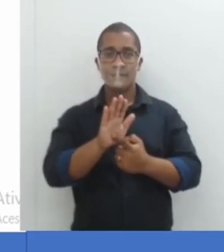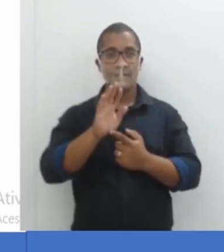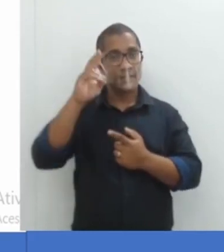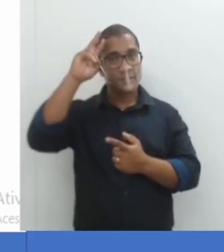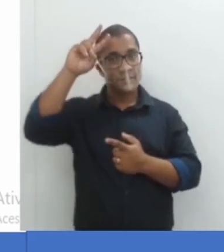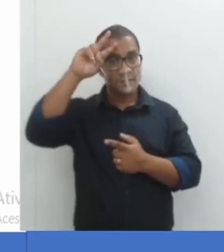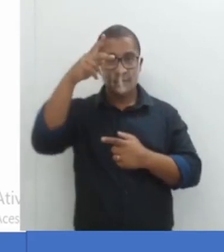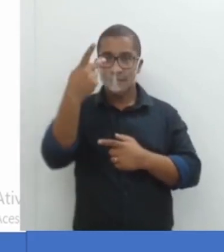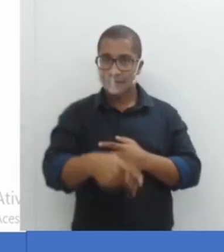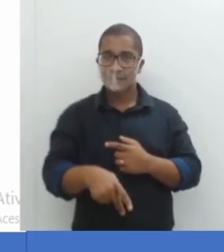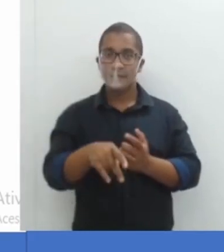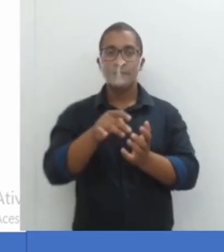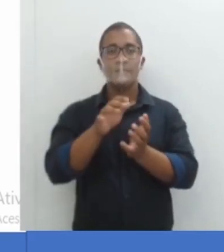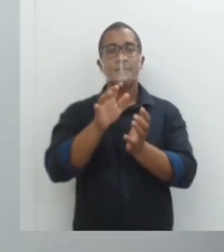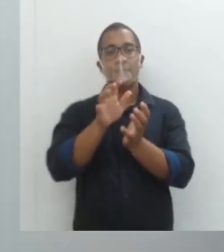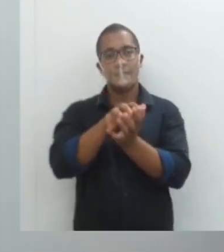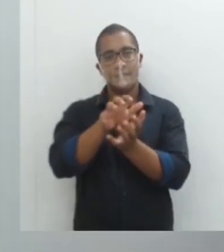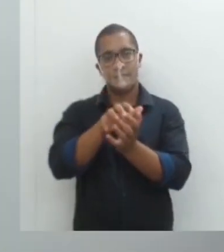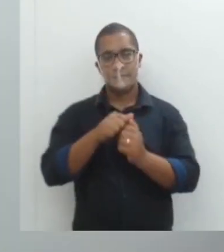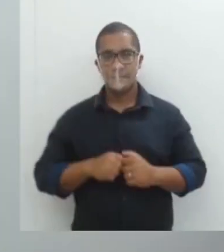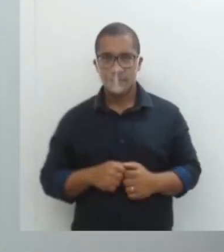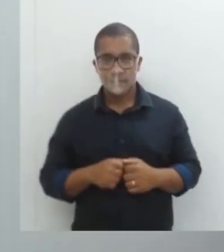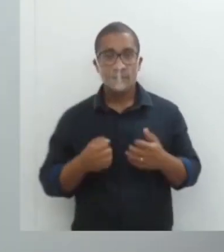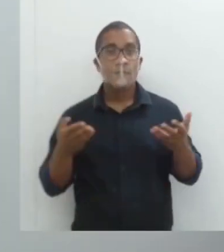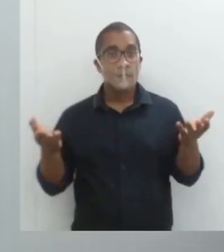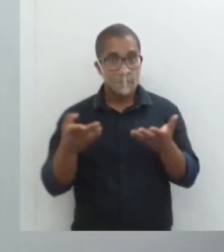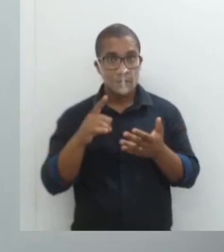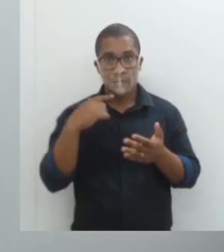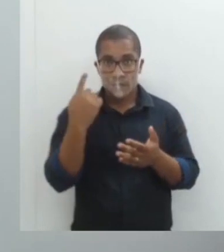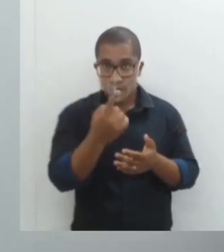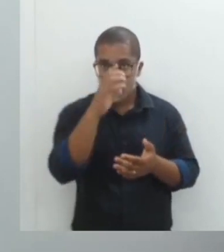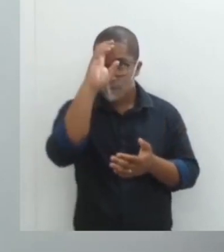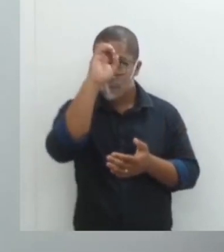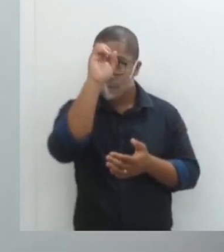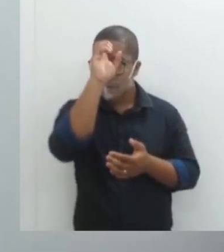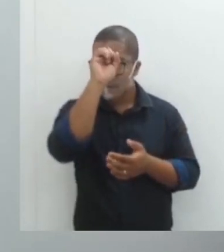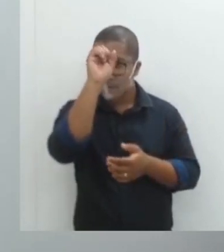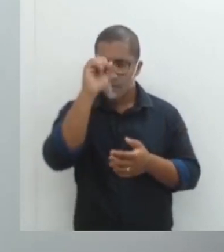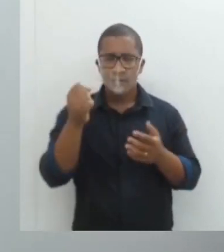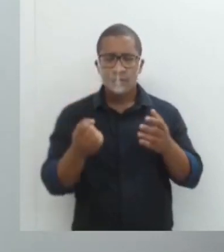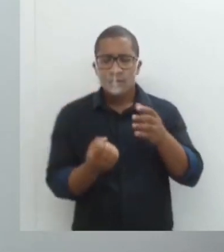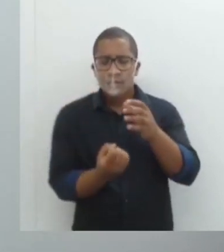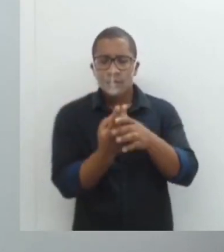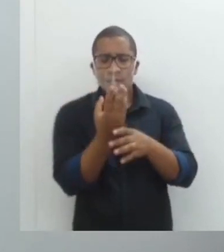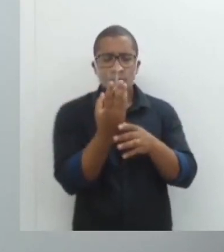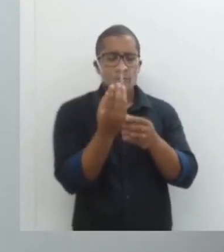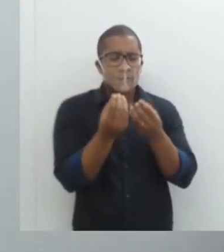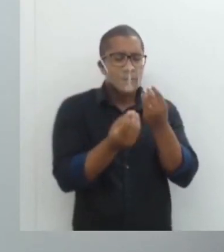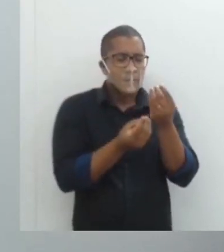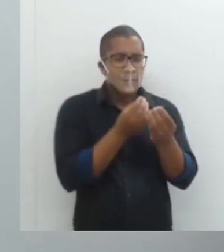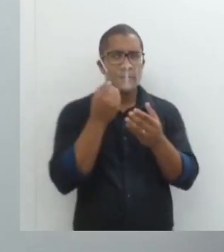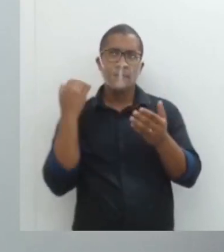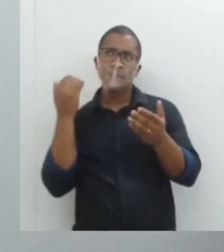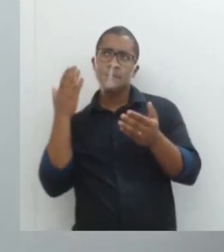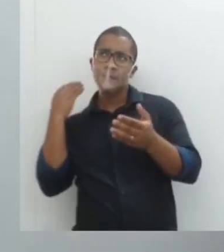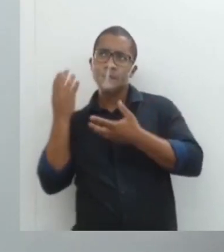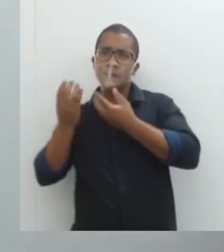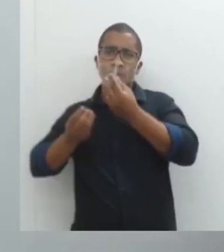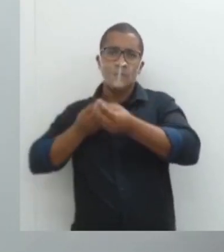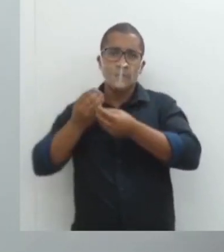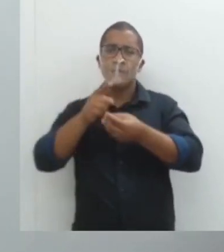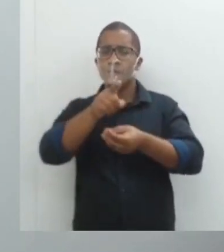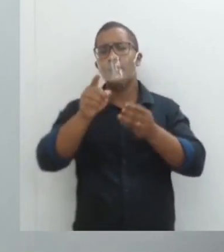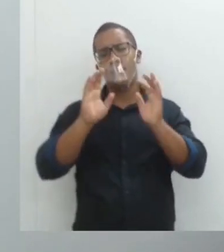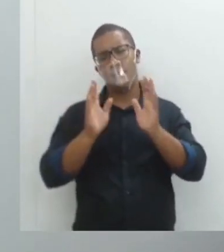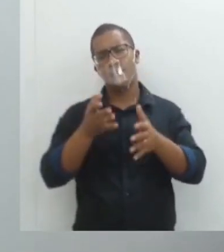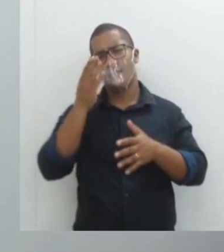Então hoje nós iremos entender um pouco da origem desse povo, né, que, querendo ou não, como vocês